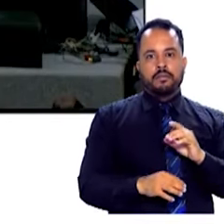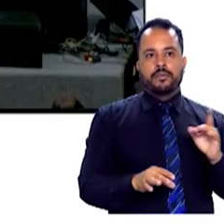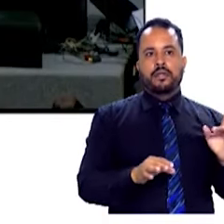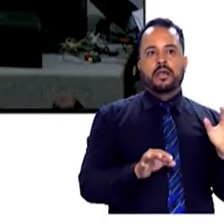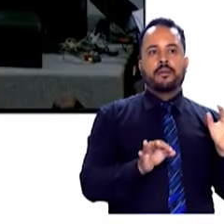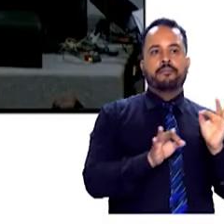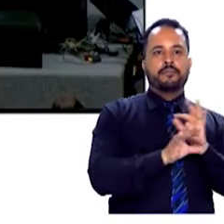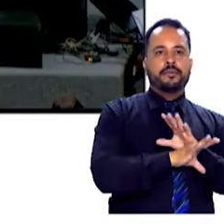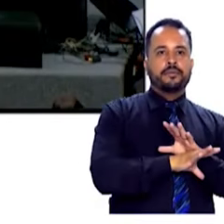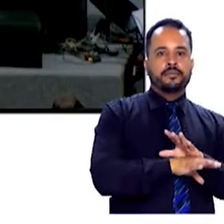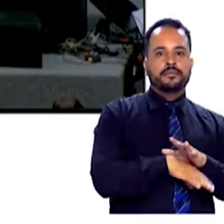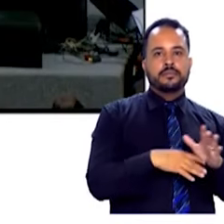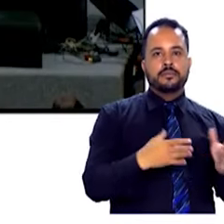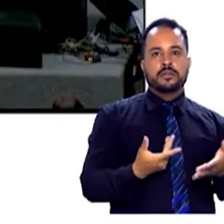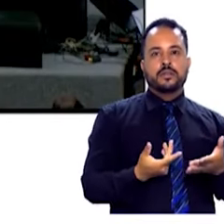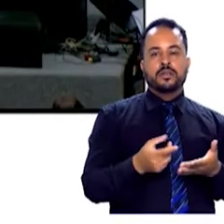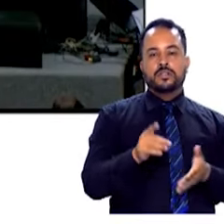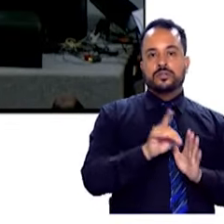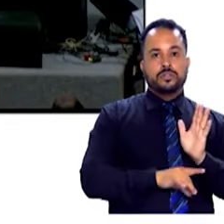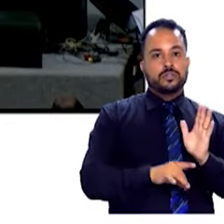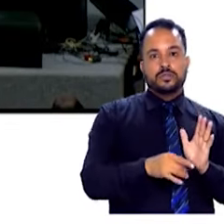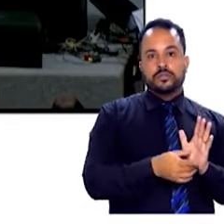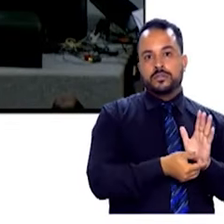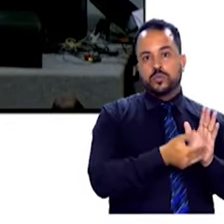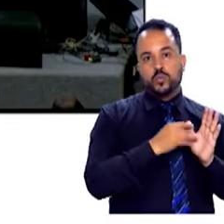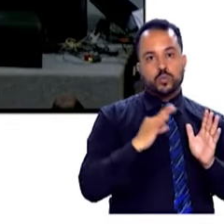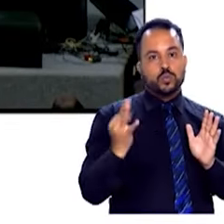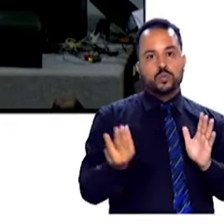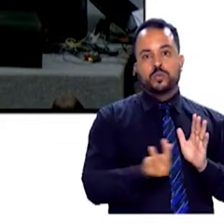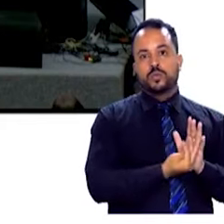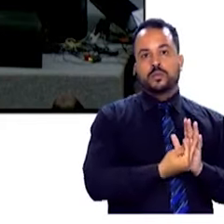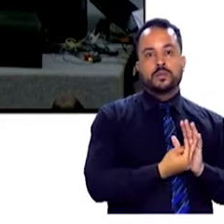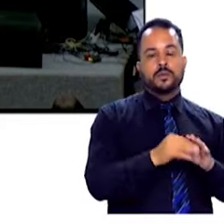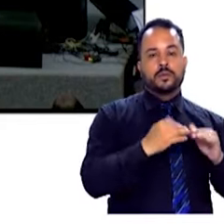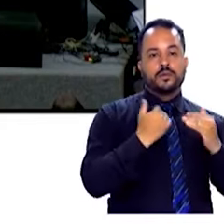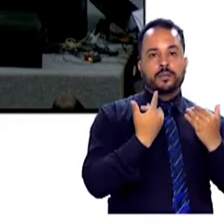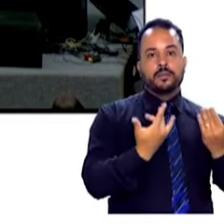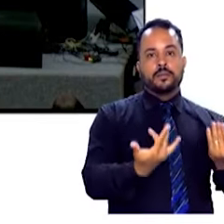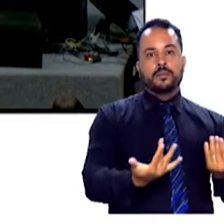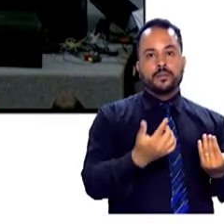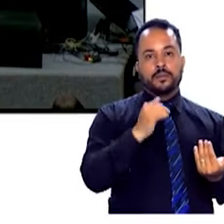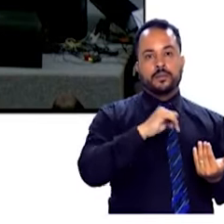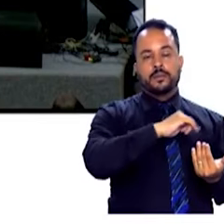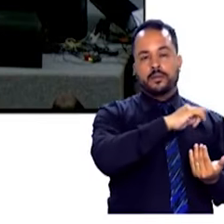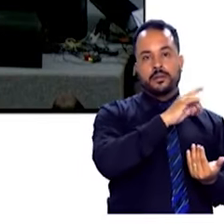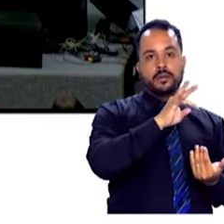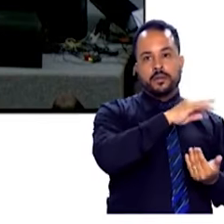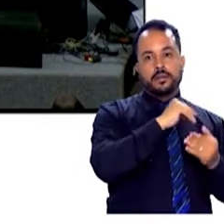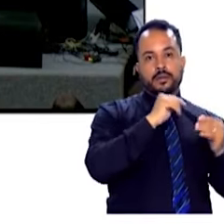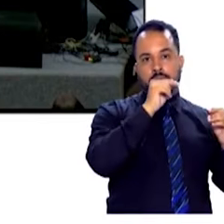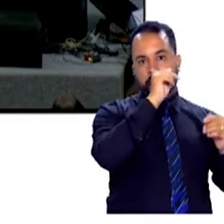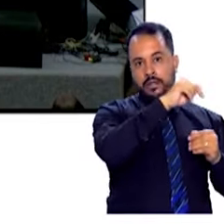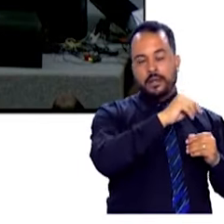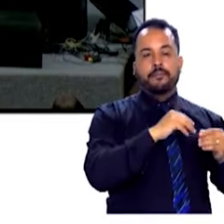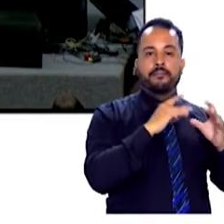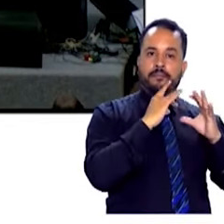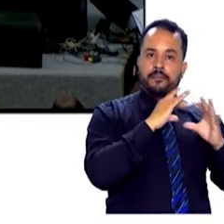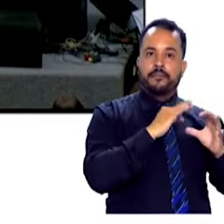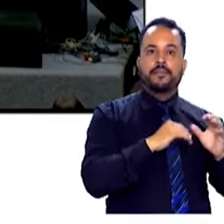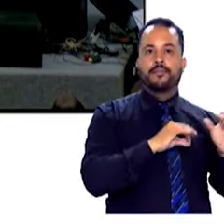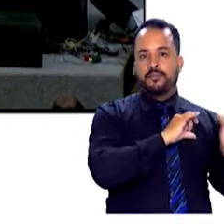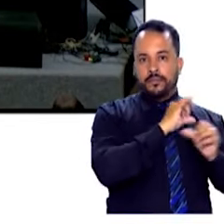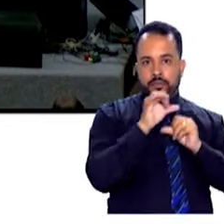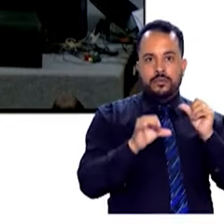que eh todo o direito agora é produzido por eh pelo Parlamento de w min que que senta em Londres isso só muda em